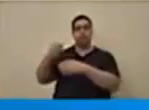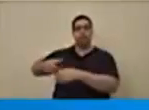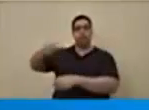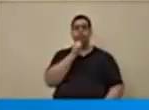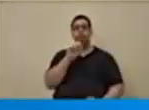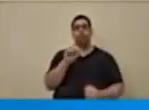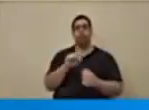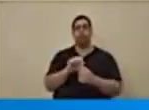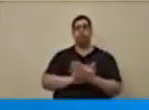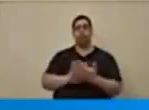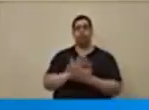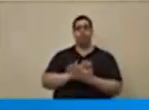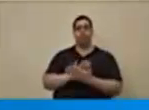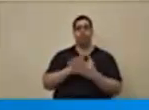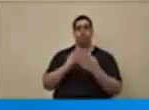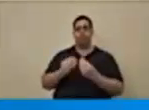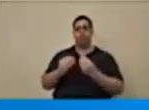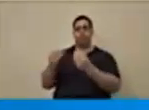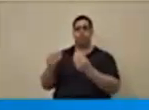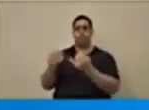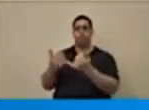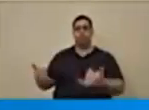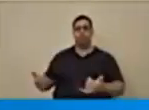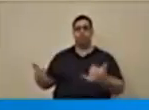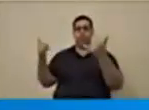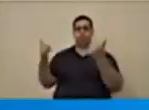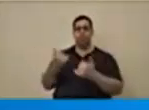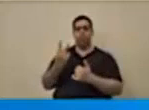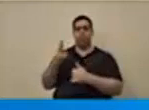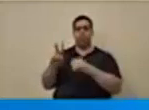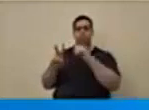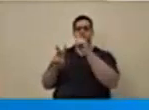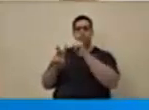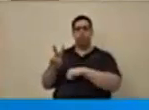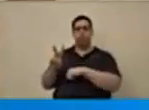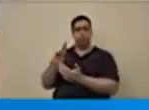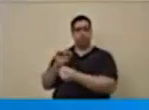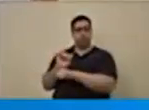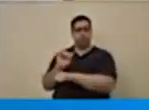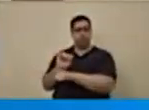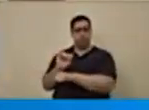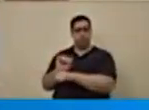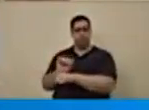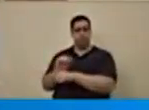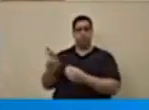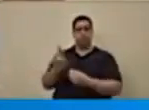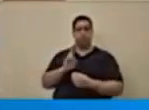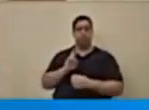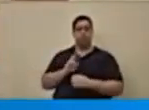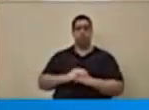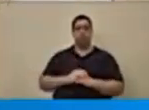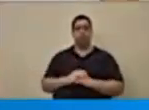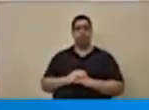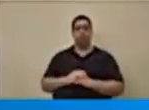fazer isso daí. Foi passado para a Elétrico. A Elétrico ficou 2 meses para dar a resposta, deu a resposta, está aqui em mãos. Que agora